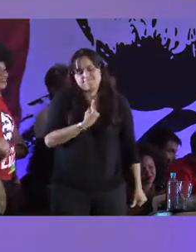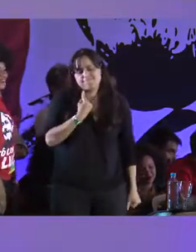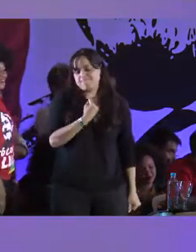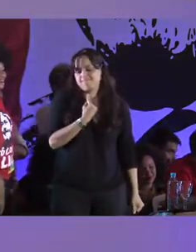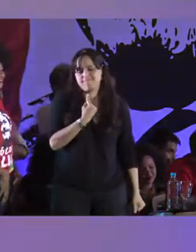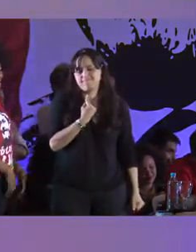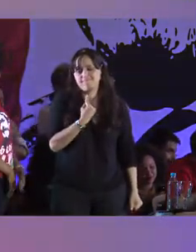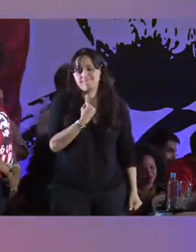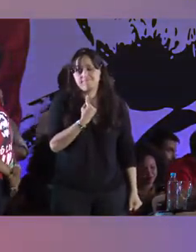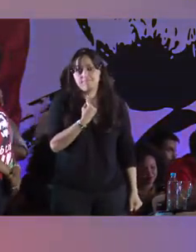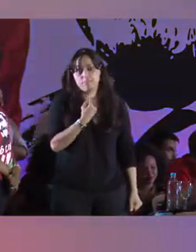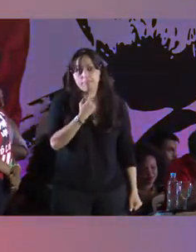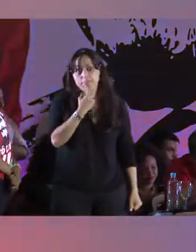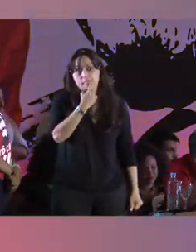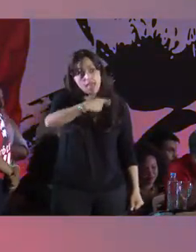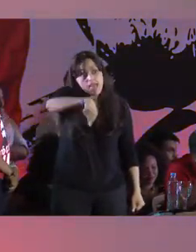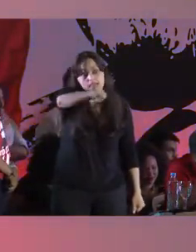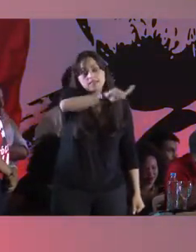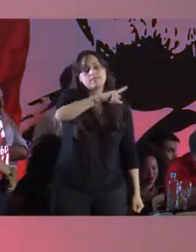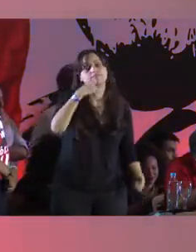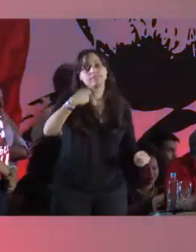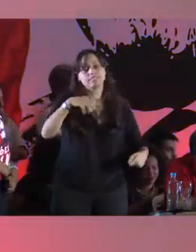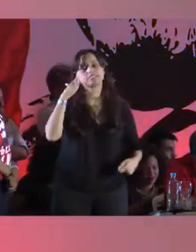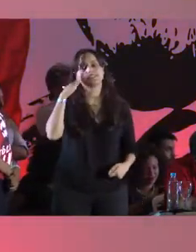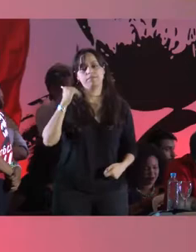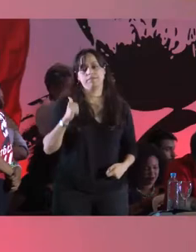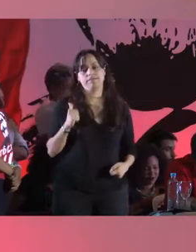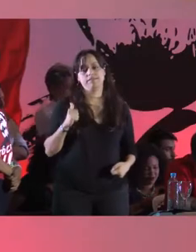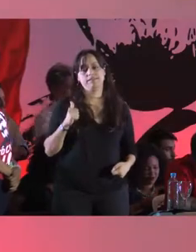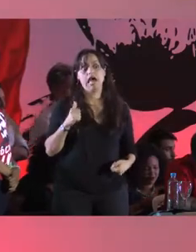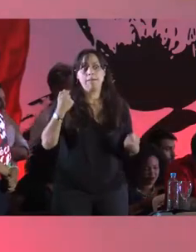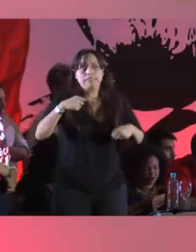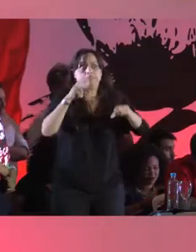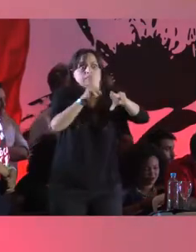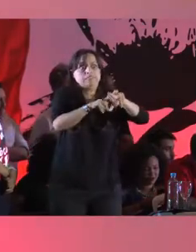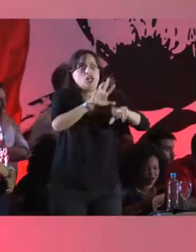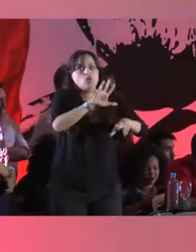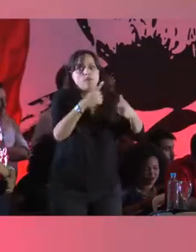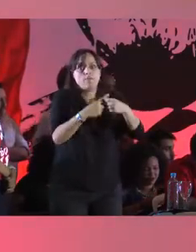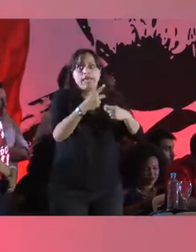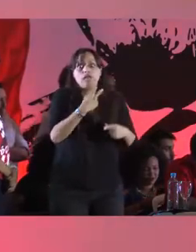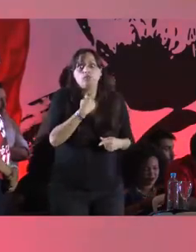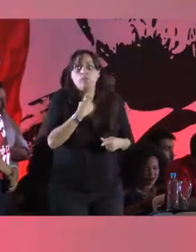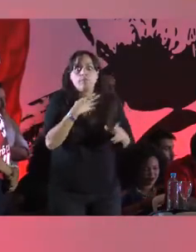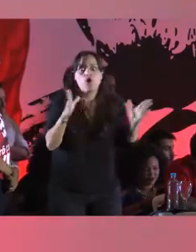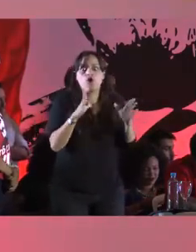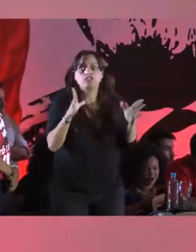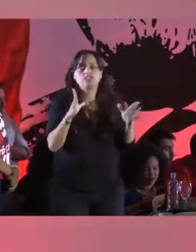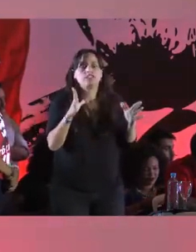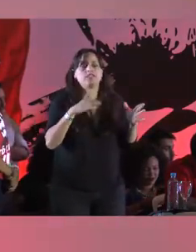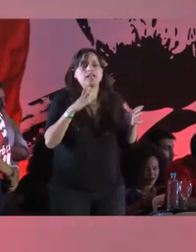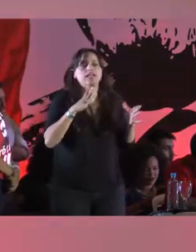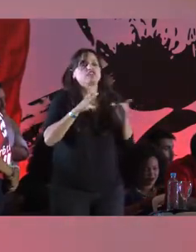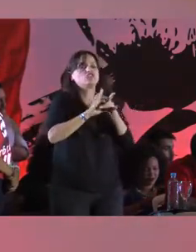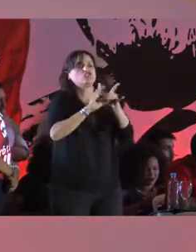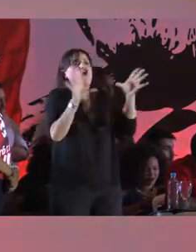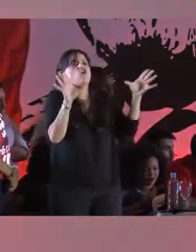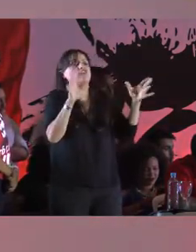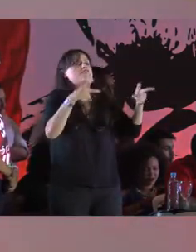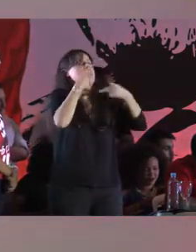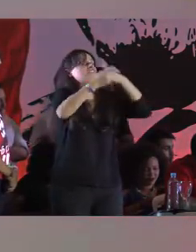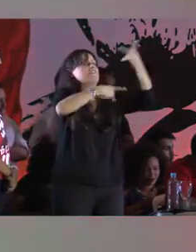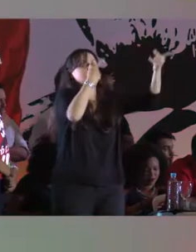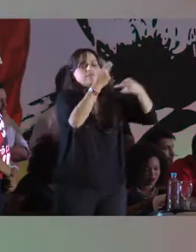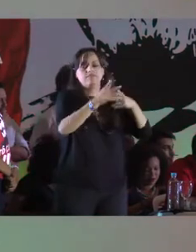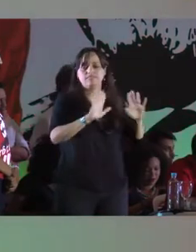Eles têm que saber de uma coisa, ah, nós temos que prender o Lula porque o Lula não pode ficar solto falando de nós.